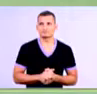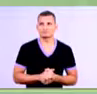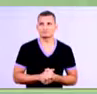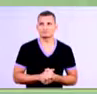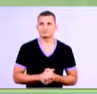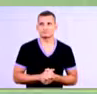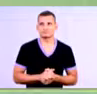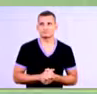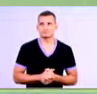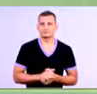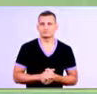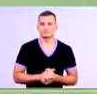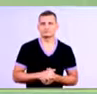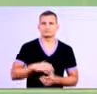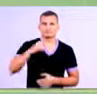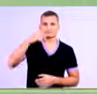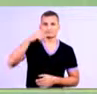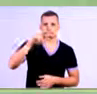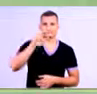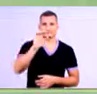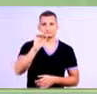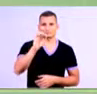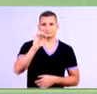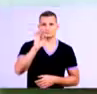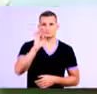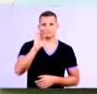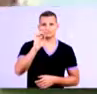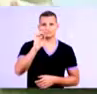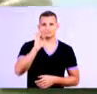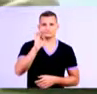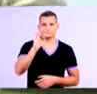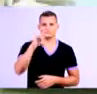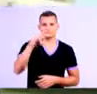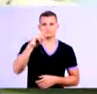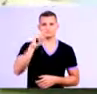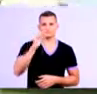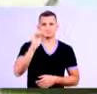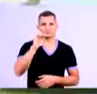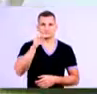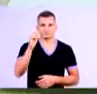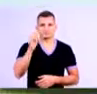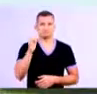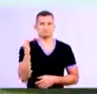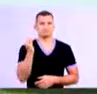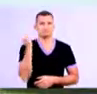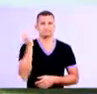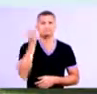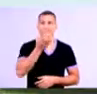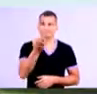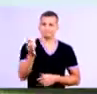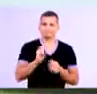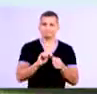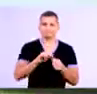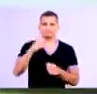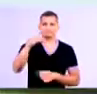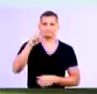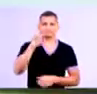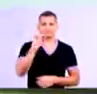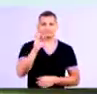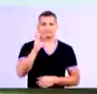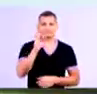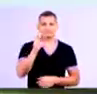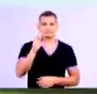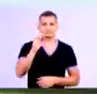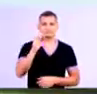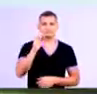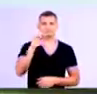Bom, e aí a parte de prototipação. Eu comentei com vocês que é importante vocês prototiparem. Vocês devem pegar as ideias e